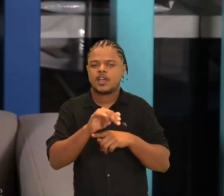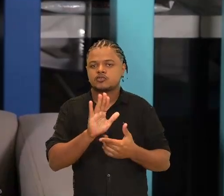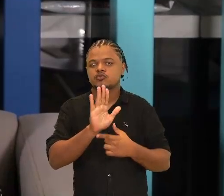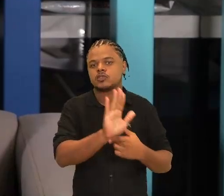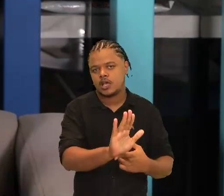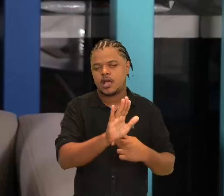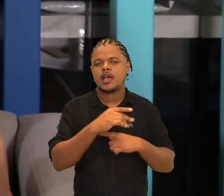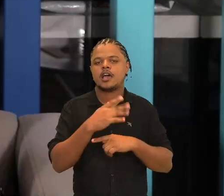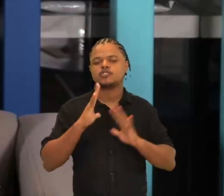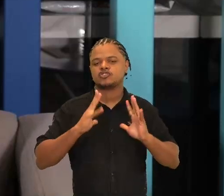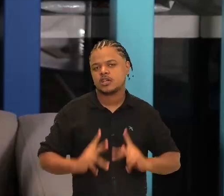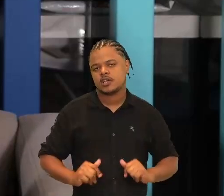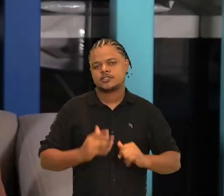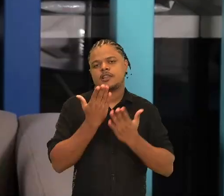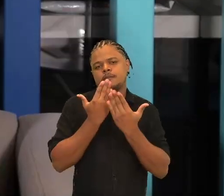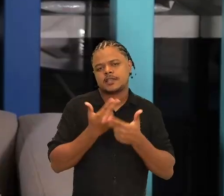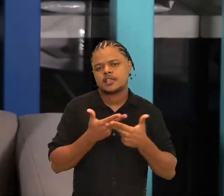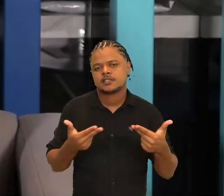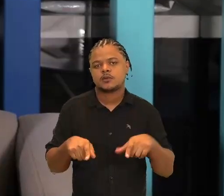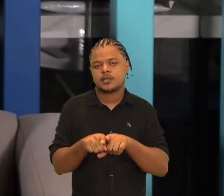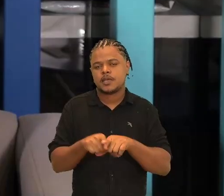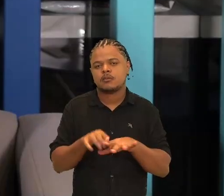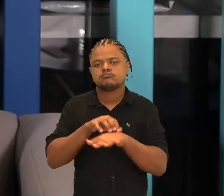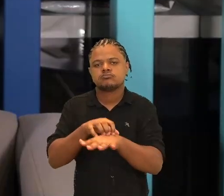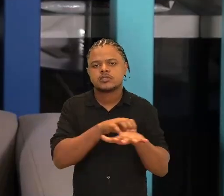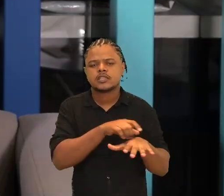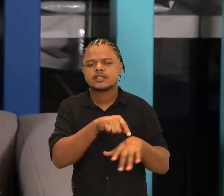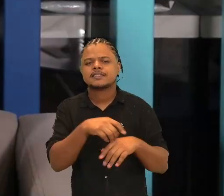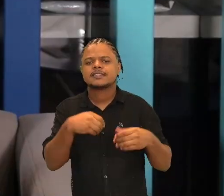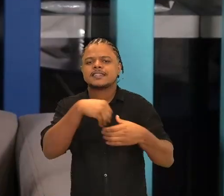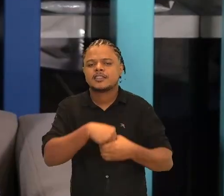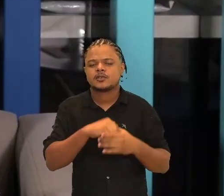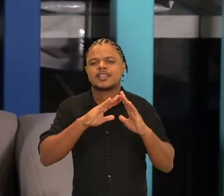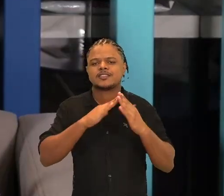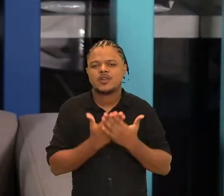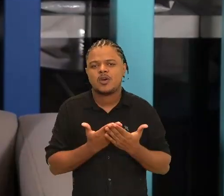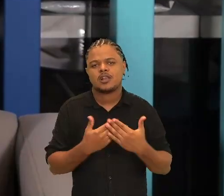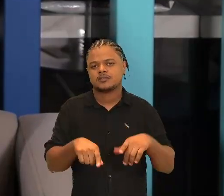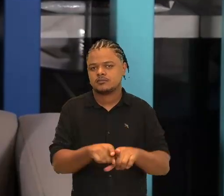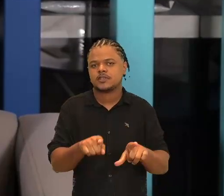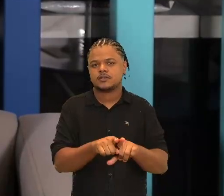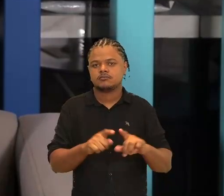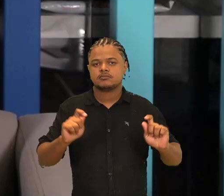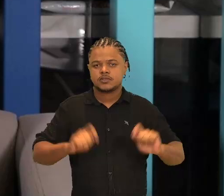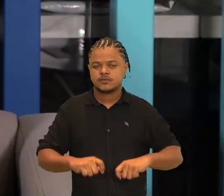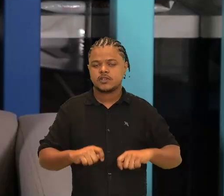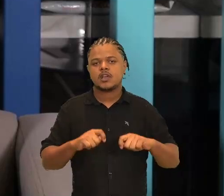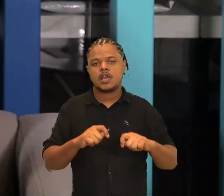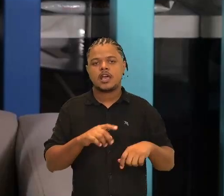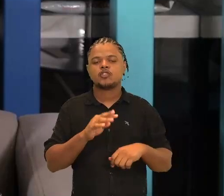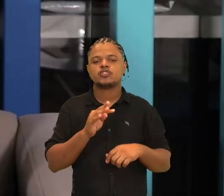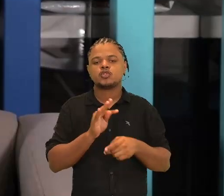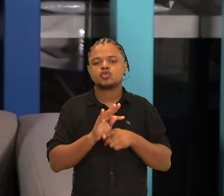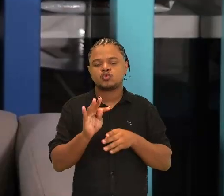alimentação, na locomoção dentro do espaço da escola, como também ele pode necessitar de um tutor. O tutor, ele já